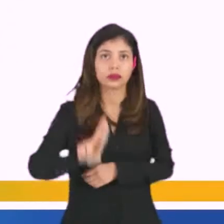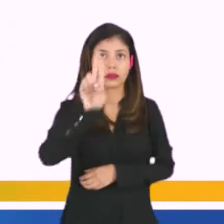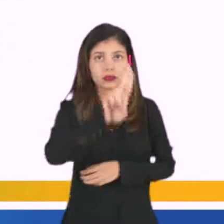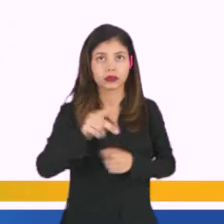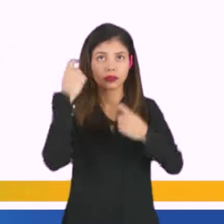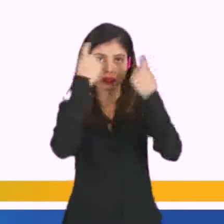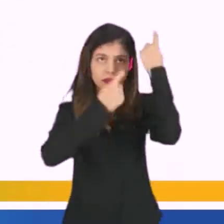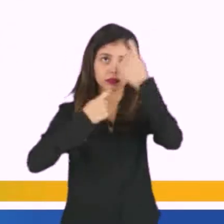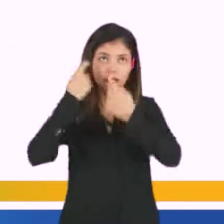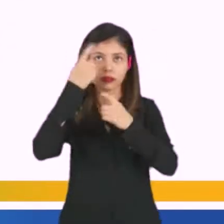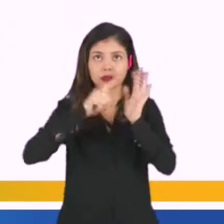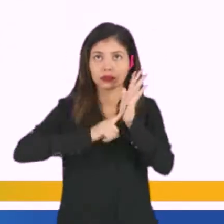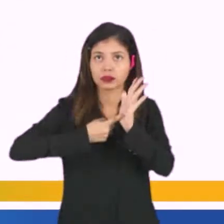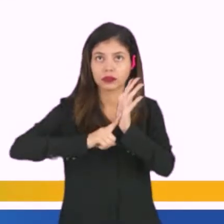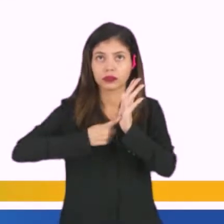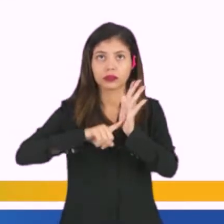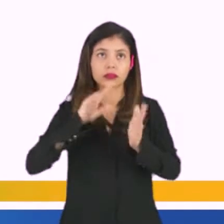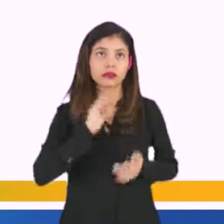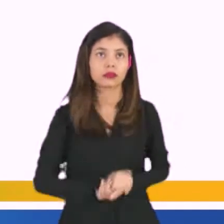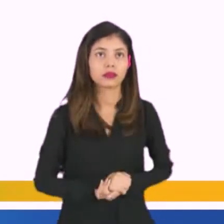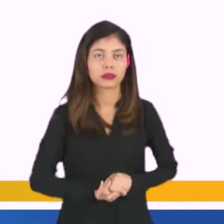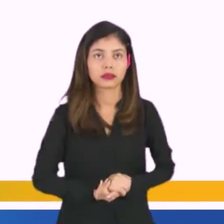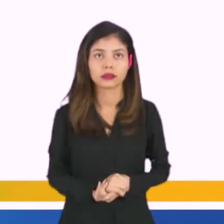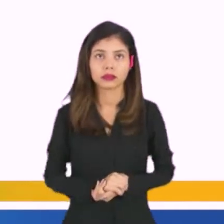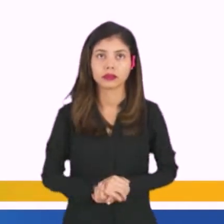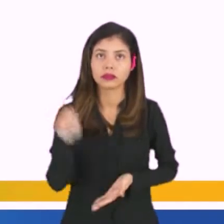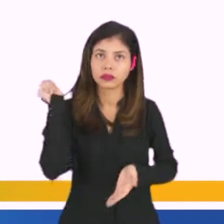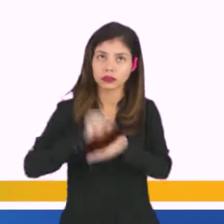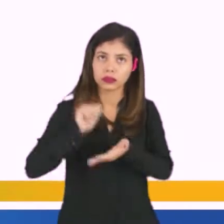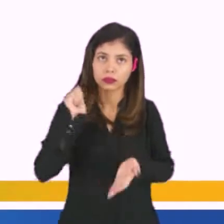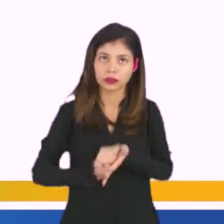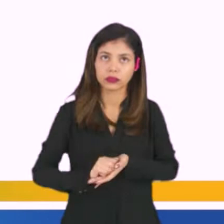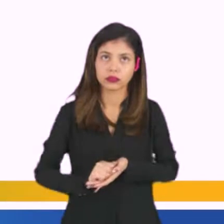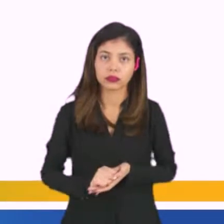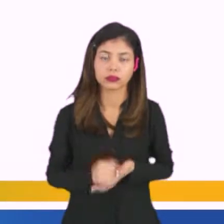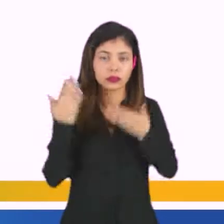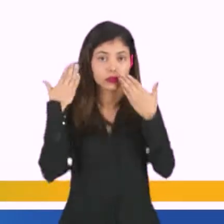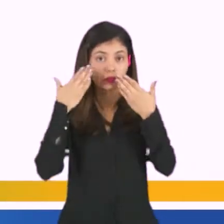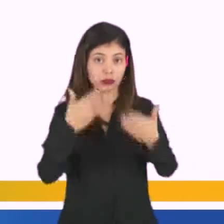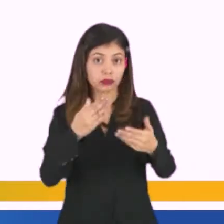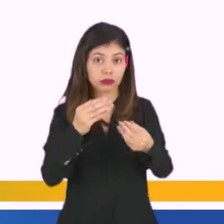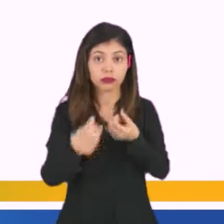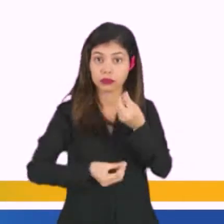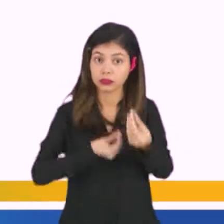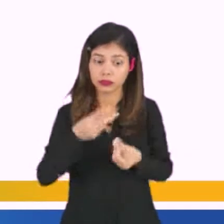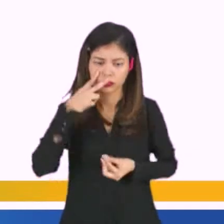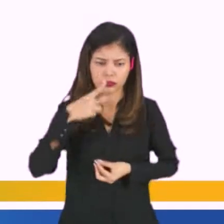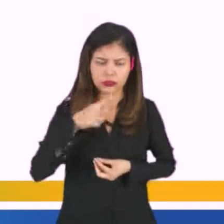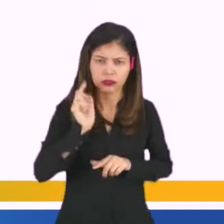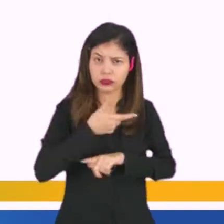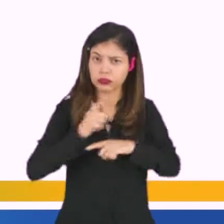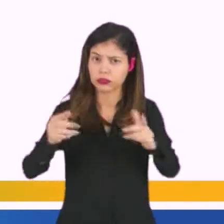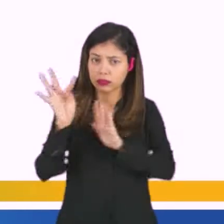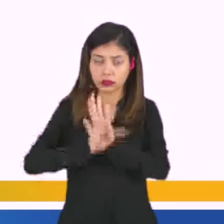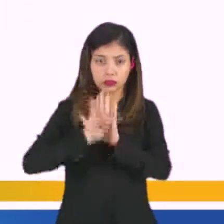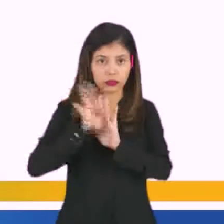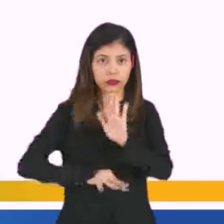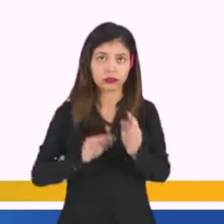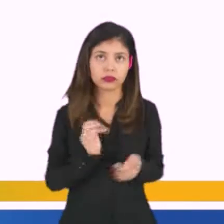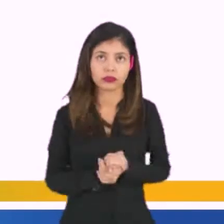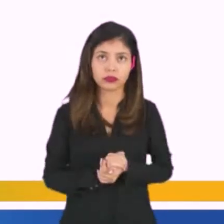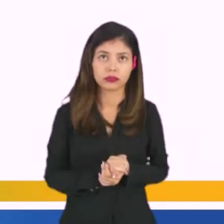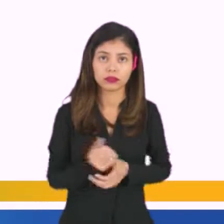da argumentação, utilizada para expressar o ponto de vista do escritor e conferir maior propriedade nos textos,